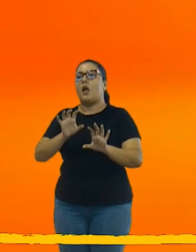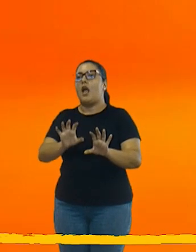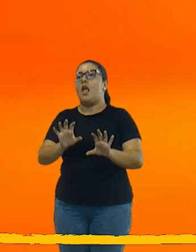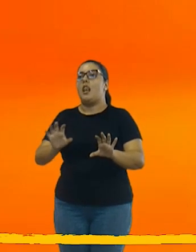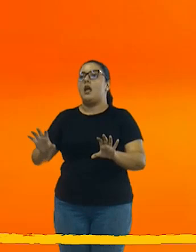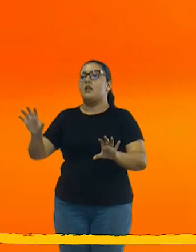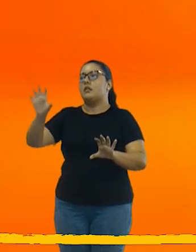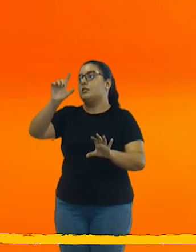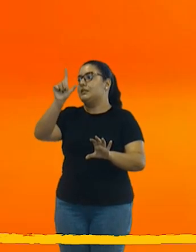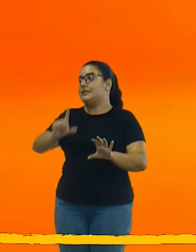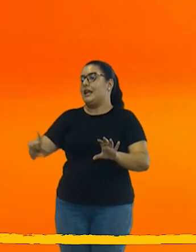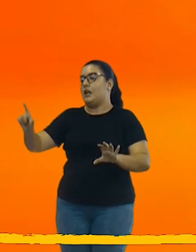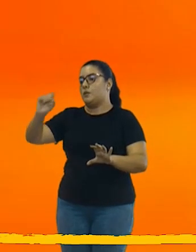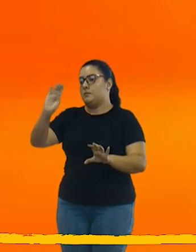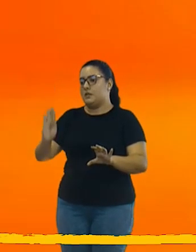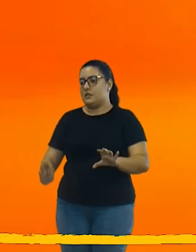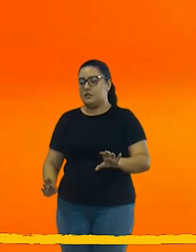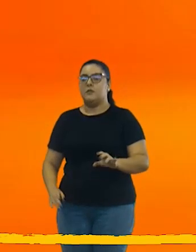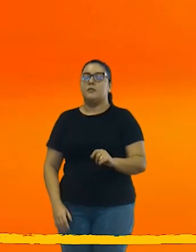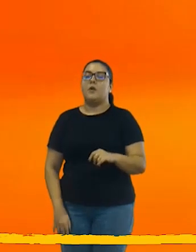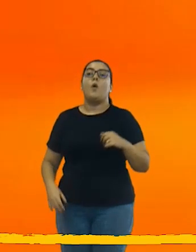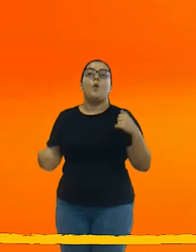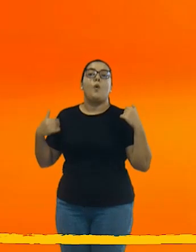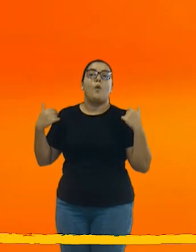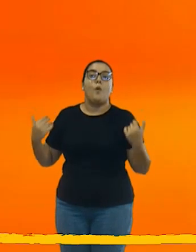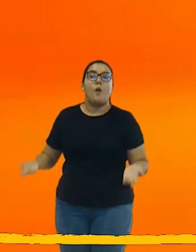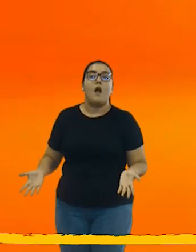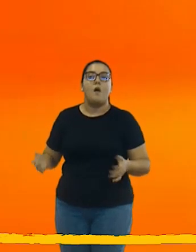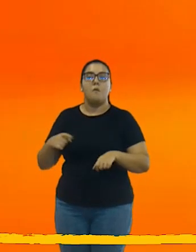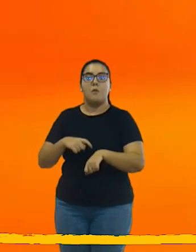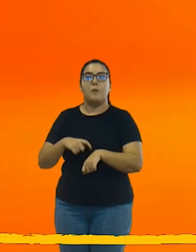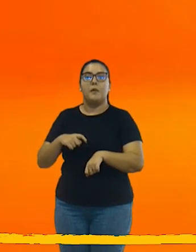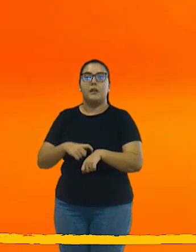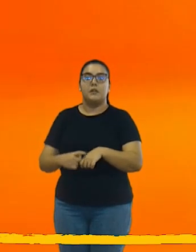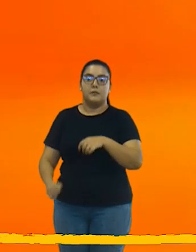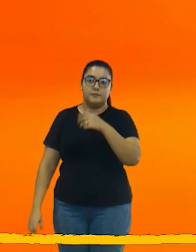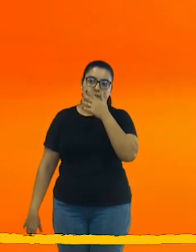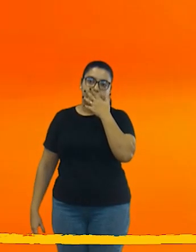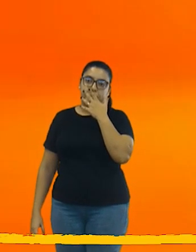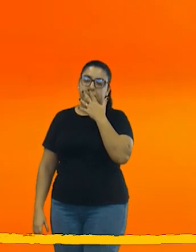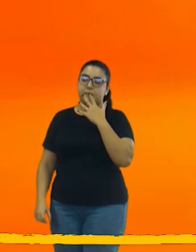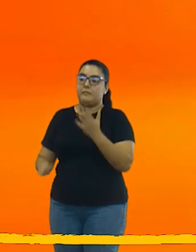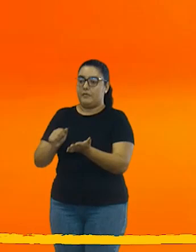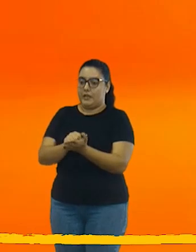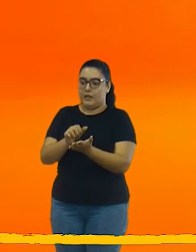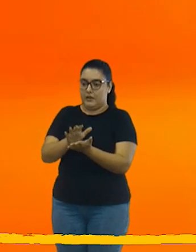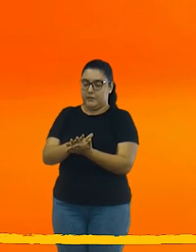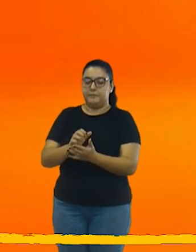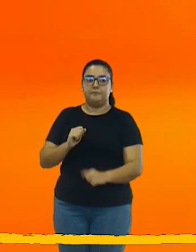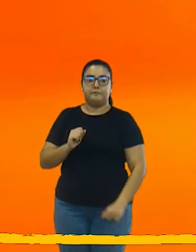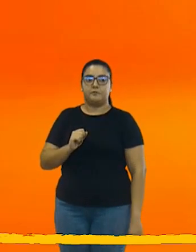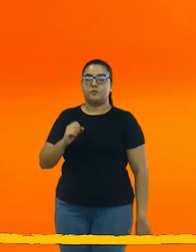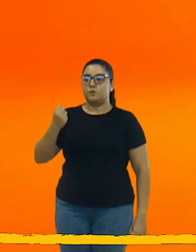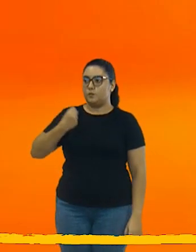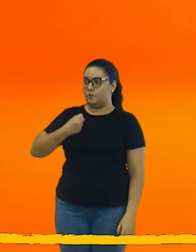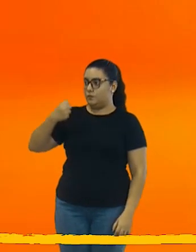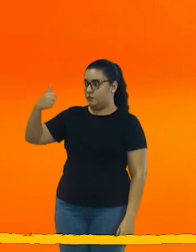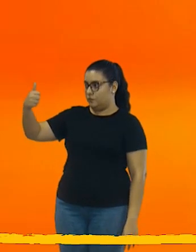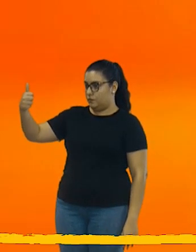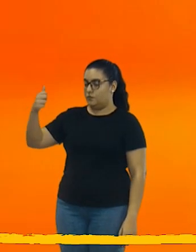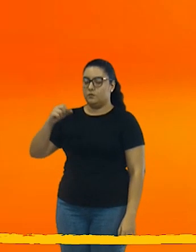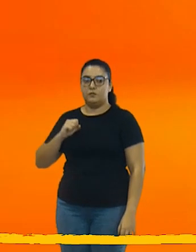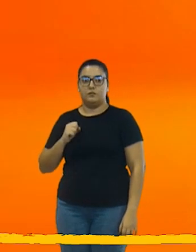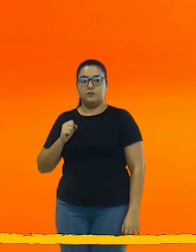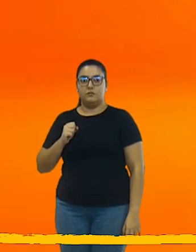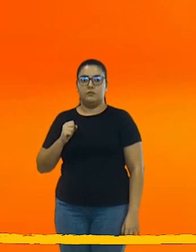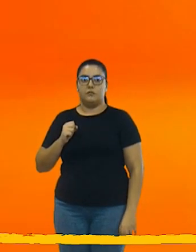da literatura brasileira. Quais foram esses momentos? Você vai anotar comigo aí. O número 1,